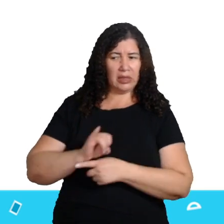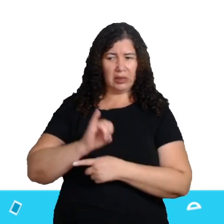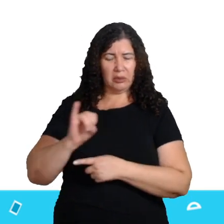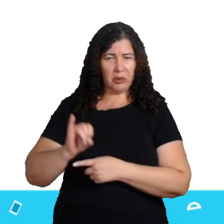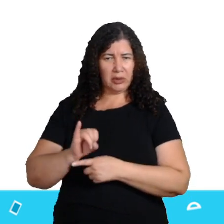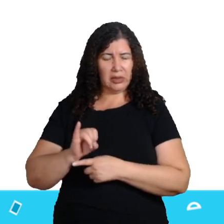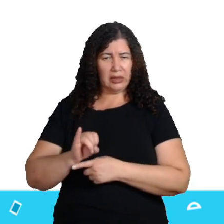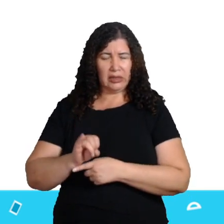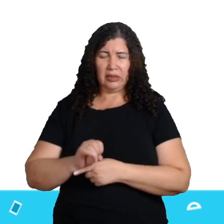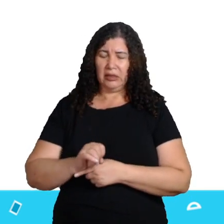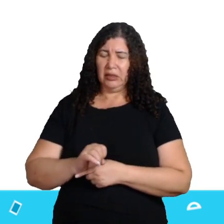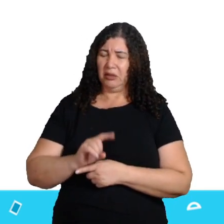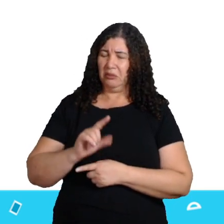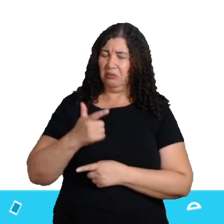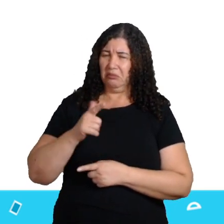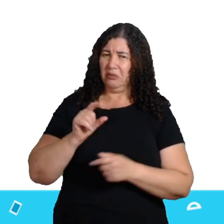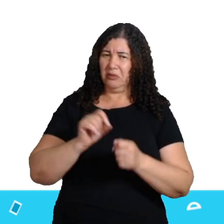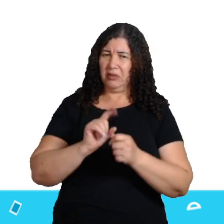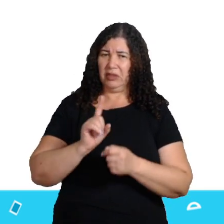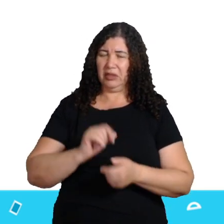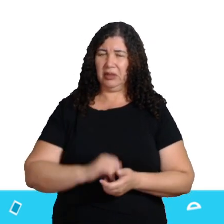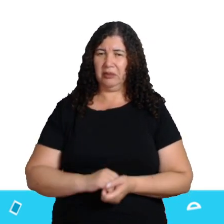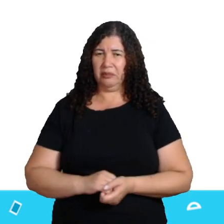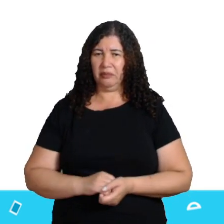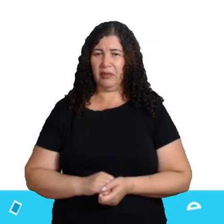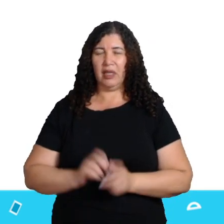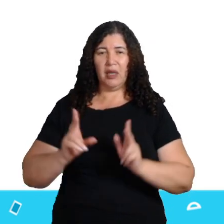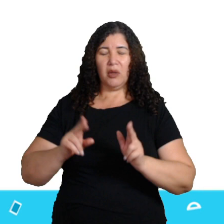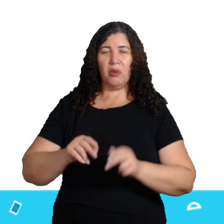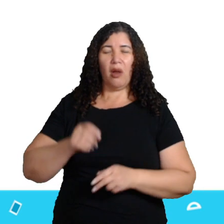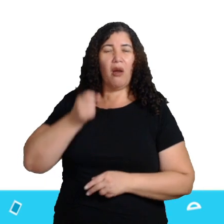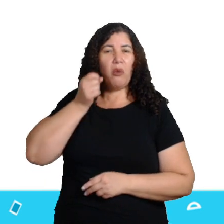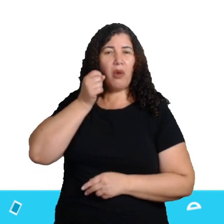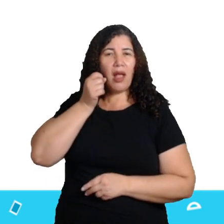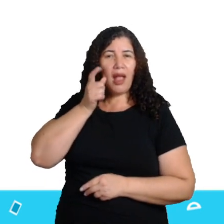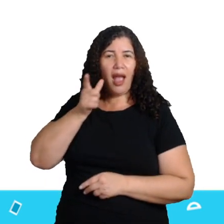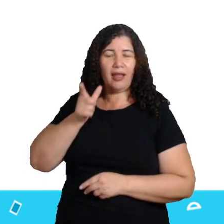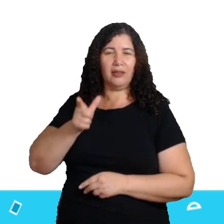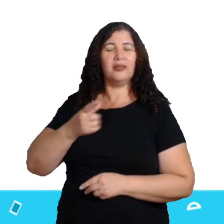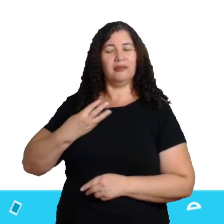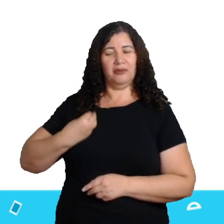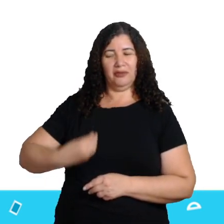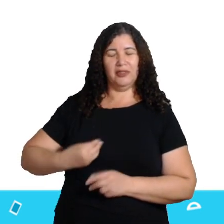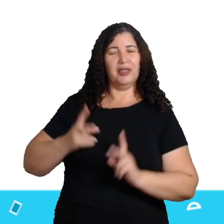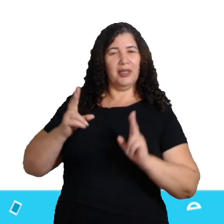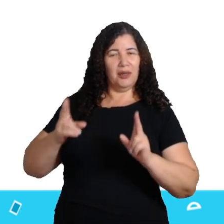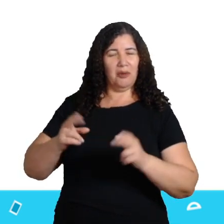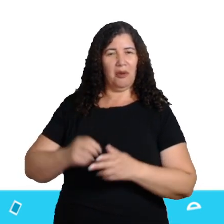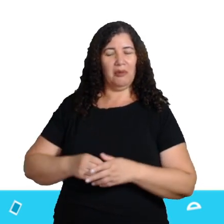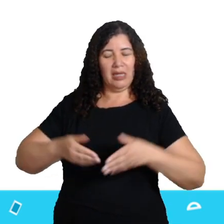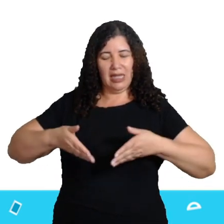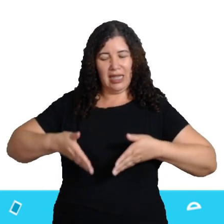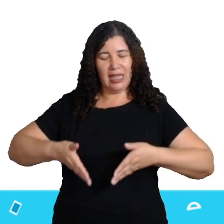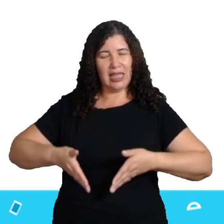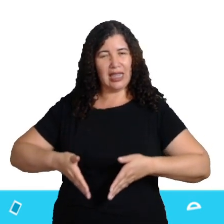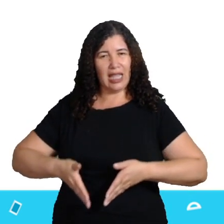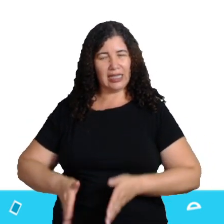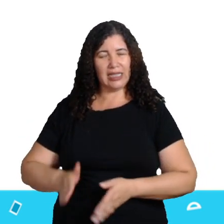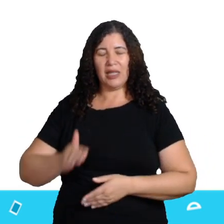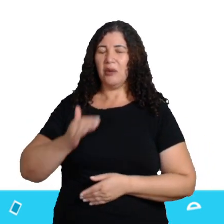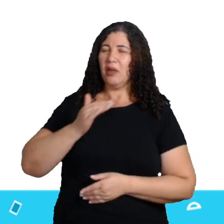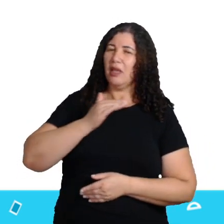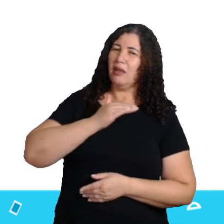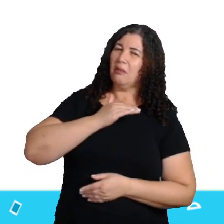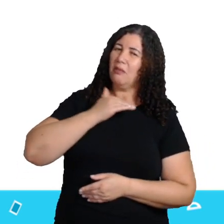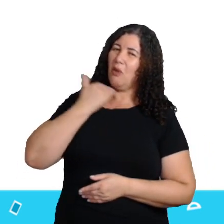substanciais. Dizia ter fôlego de gato, o que lhe permitiu nascer e